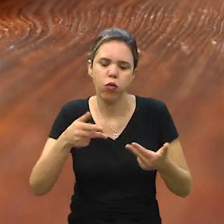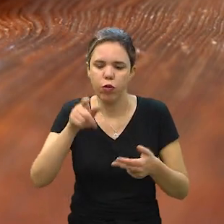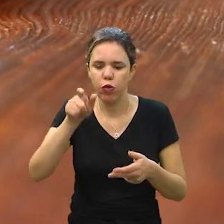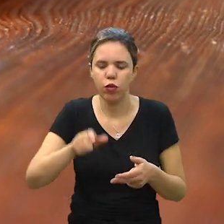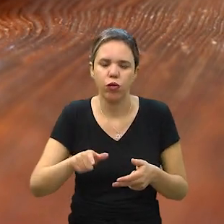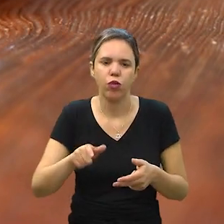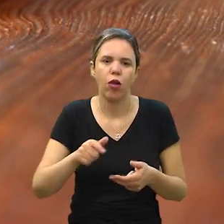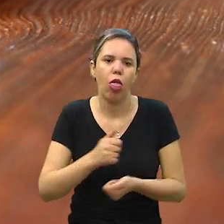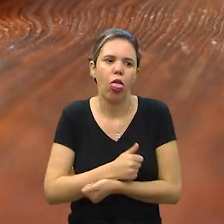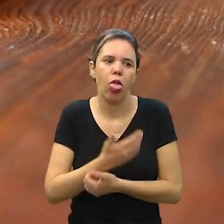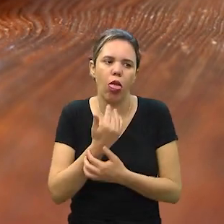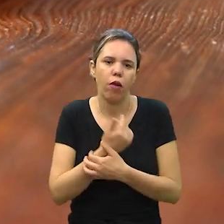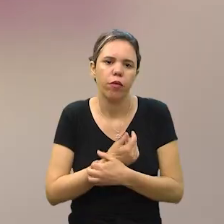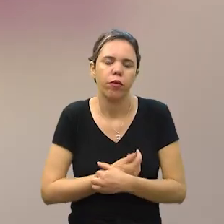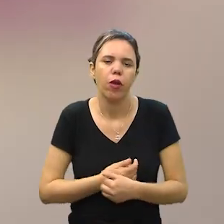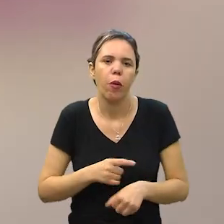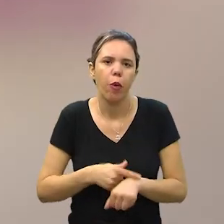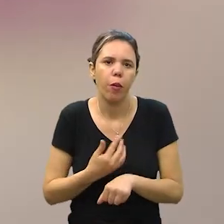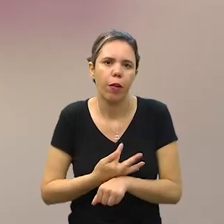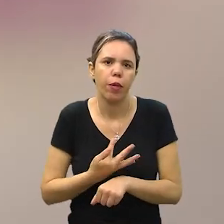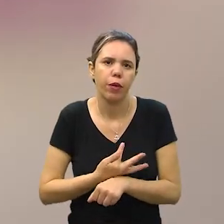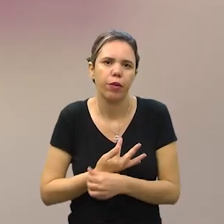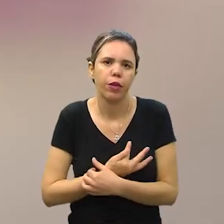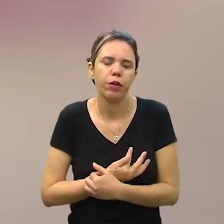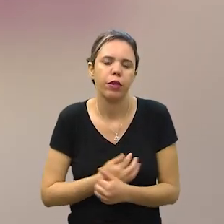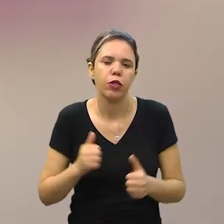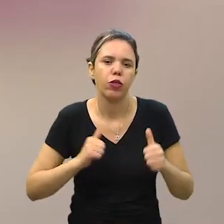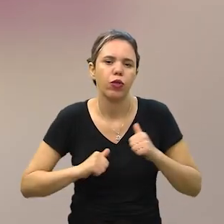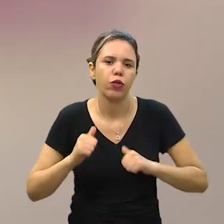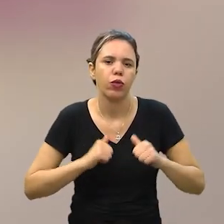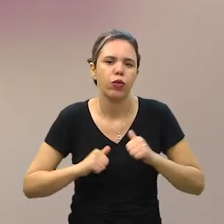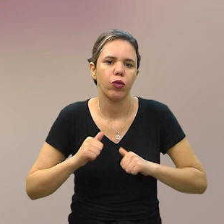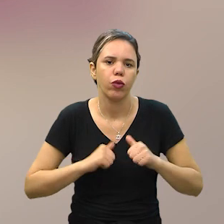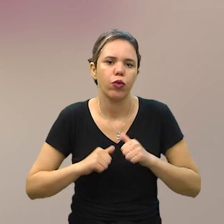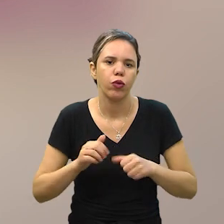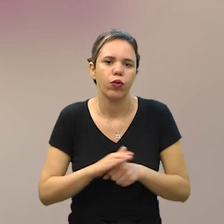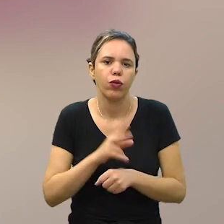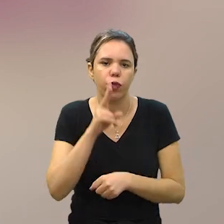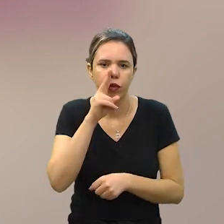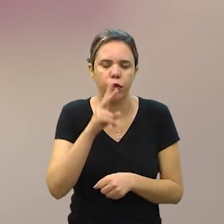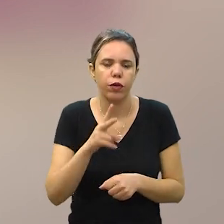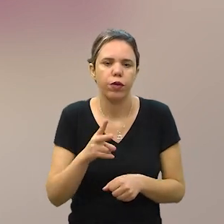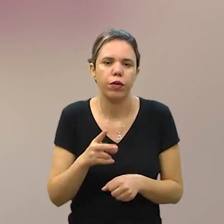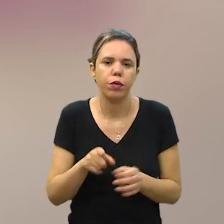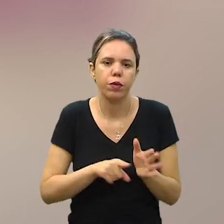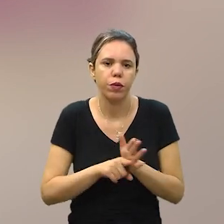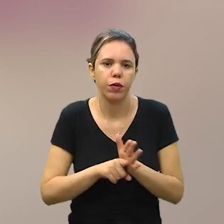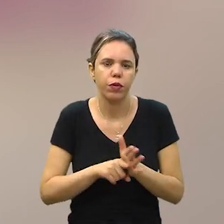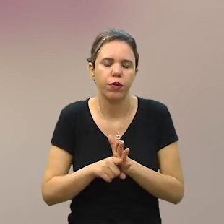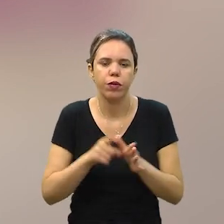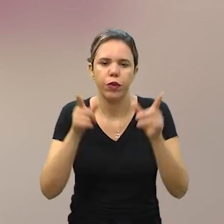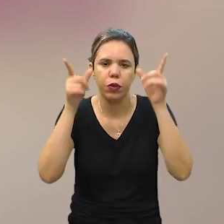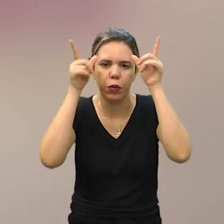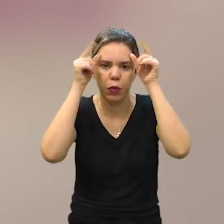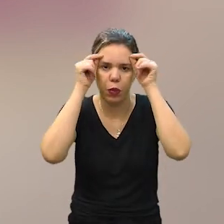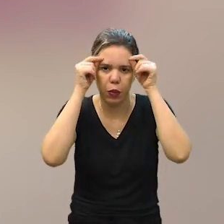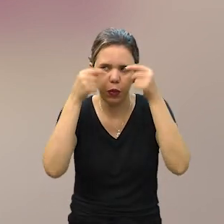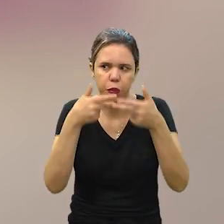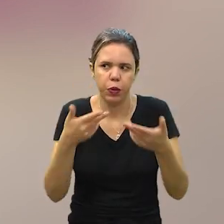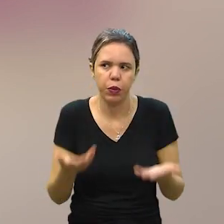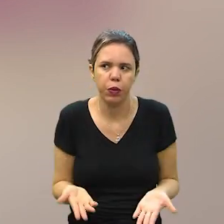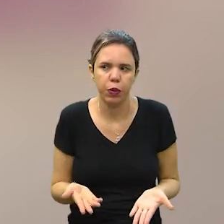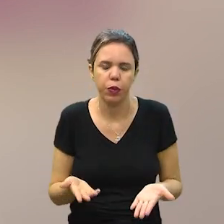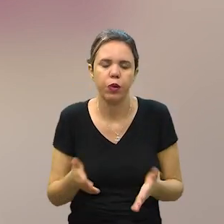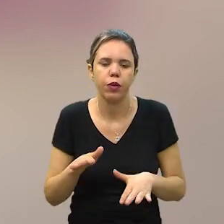Se a pessoa, por um momento, ela está vivendo uma ansiedade aguda, ela vai buscar ali uma válvula de